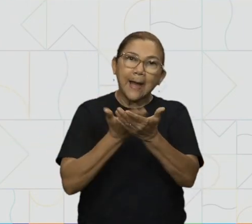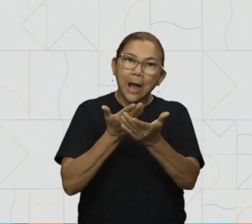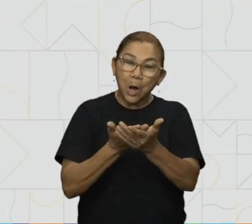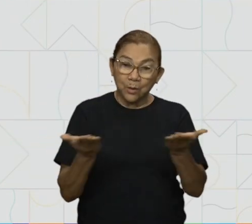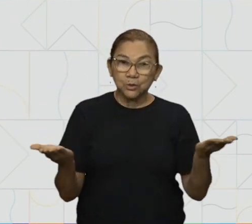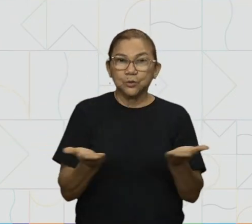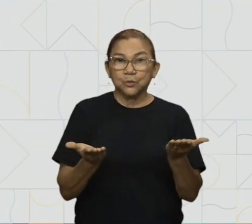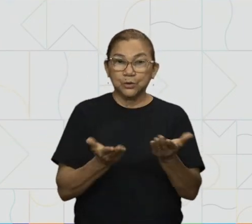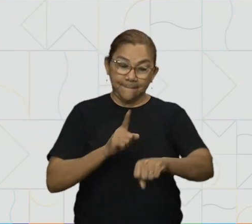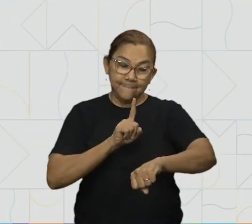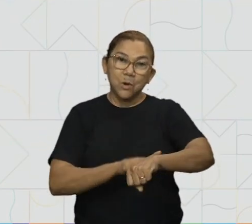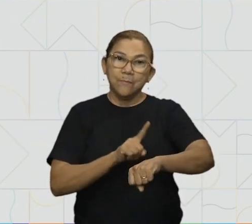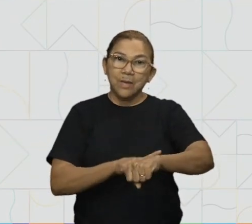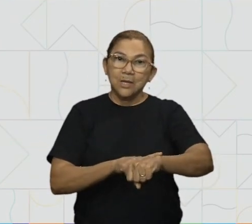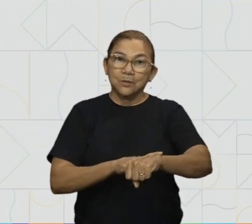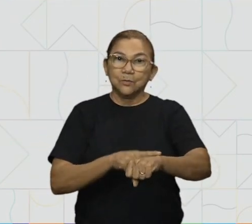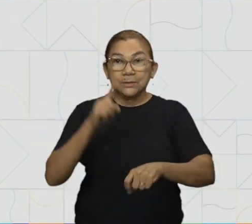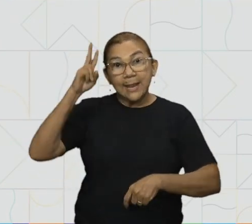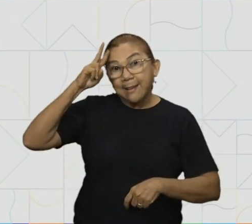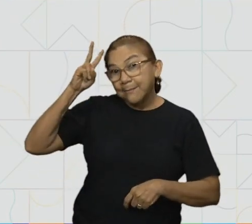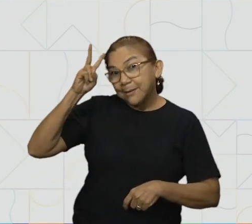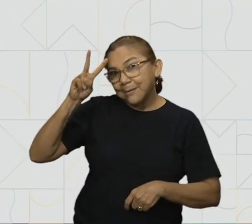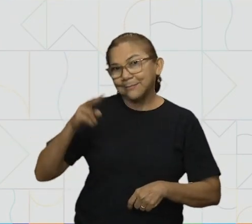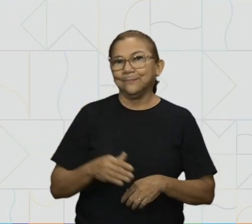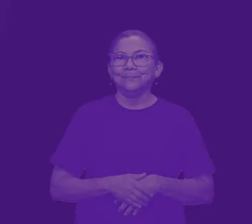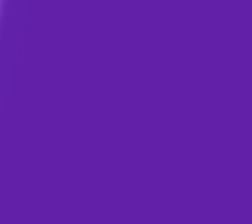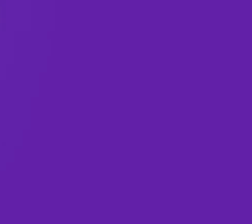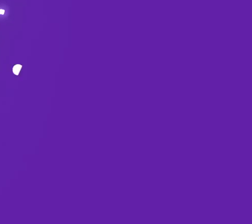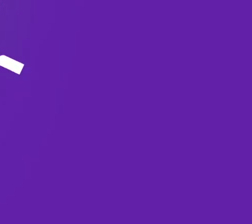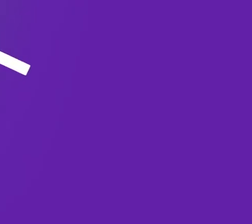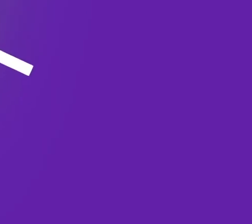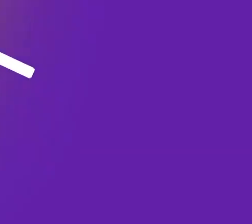de hoje. Nesse momento, é a hora da revisão.